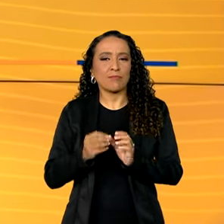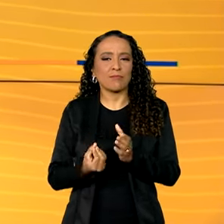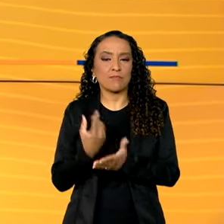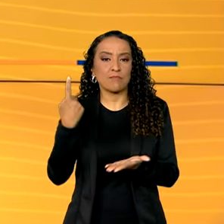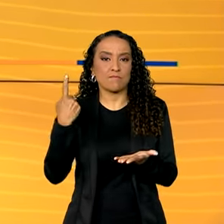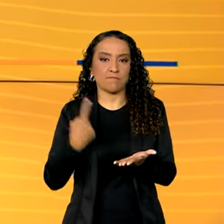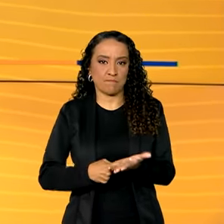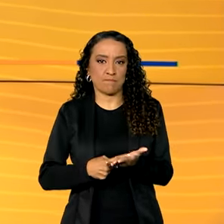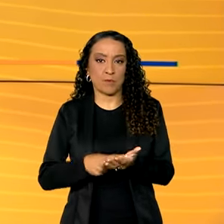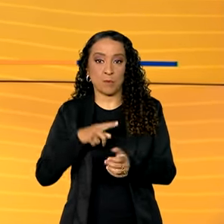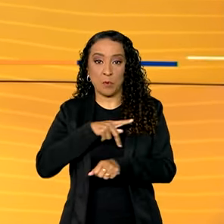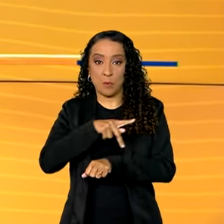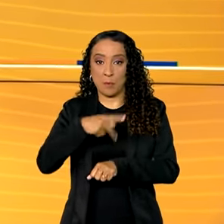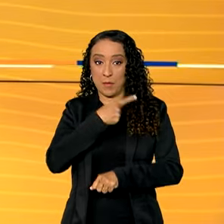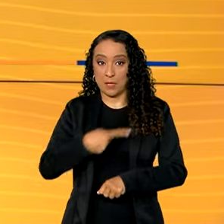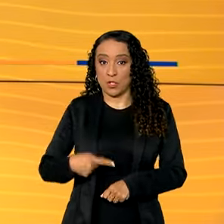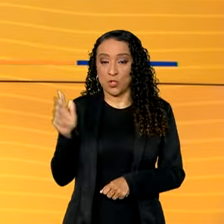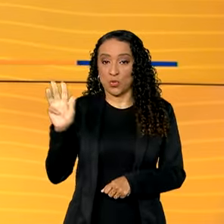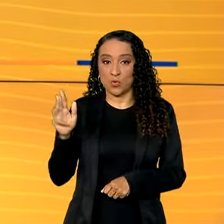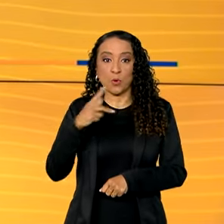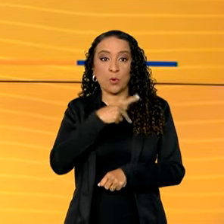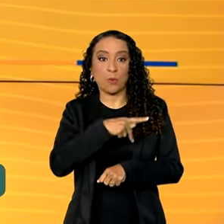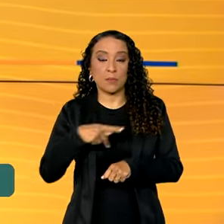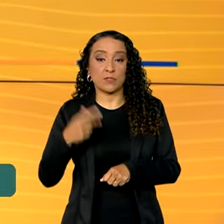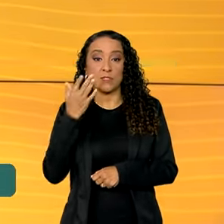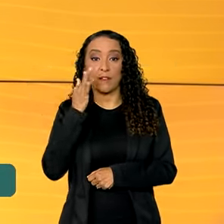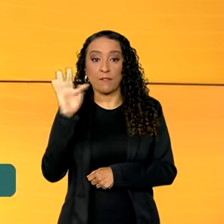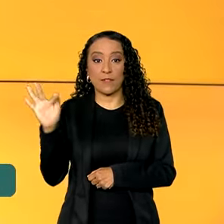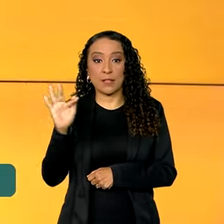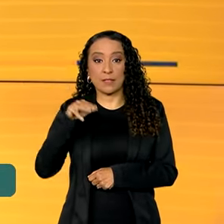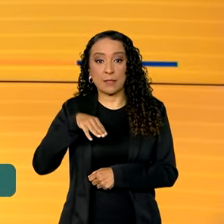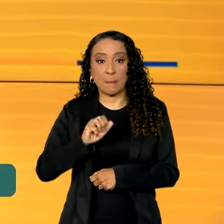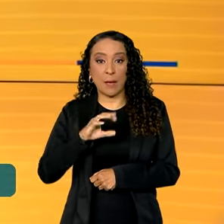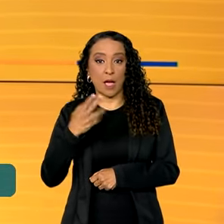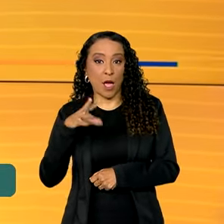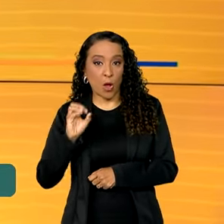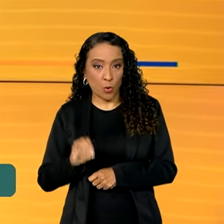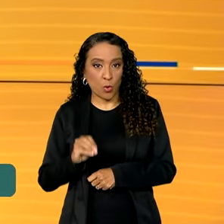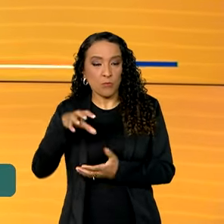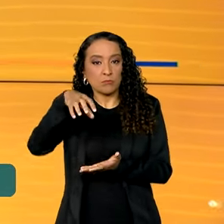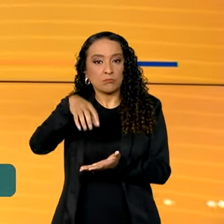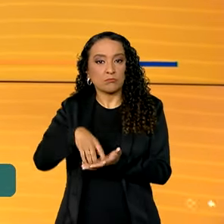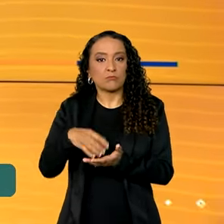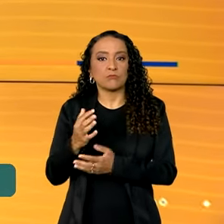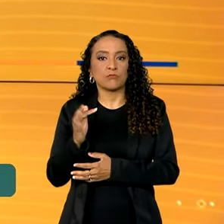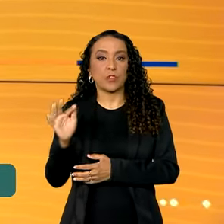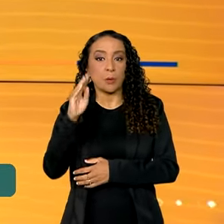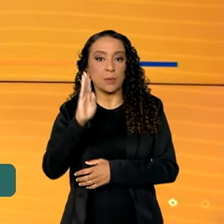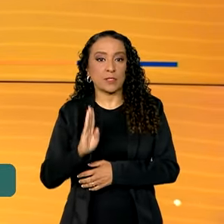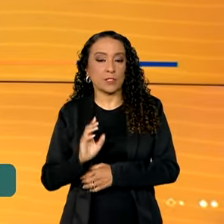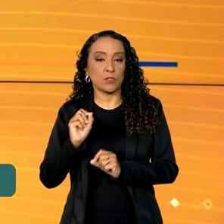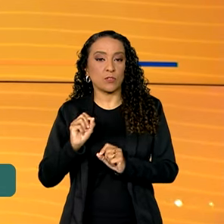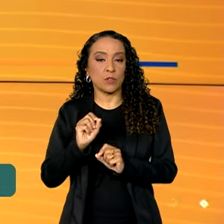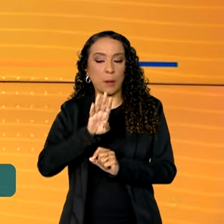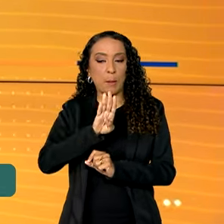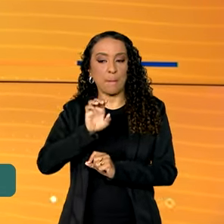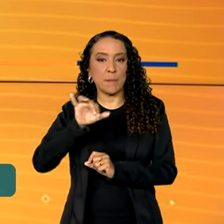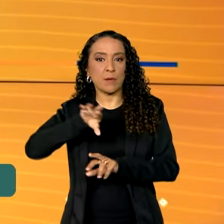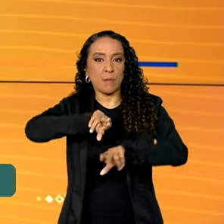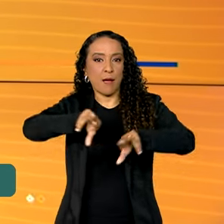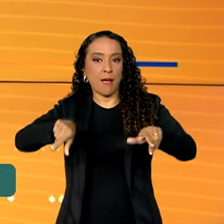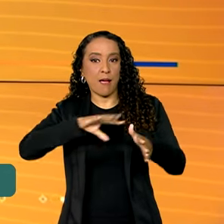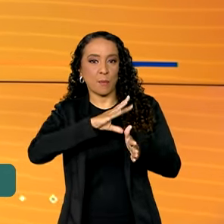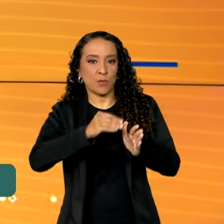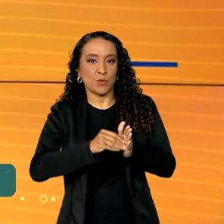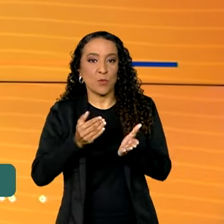acordo firmado pelo presidente Lula com o presidente francês Emmanuel Macron. O Centro Franco-Brasileiro de Biodiversidade